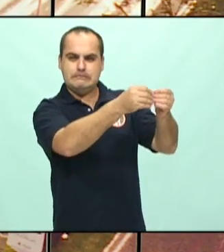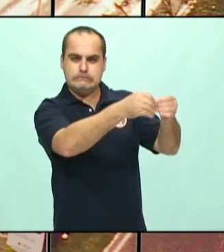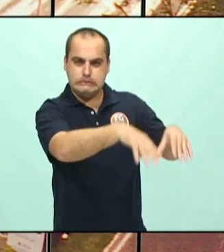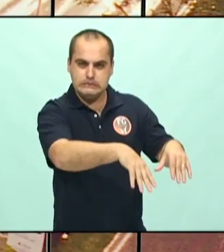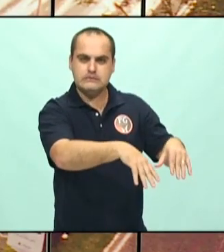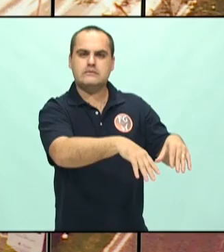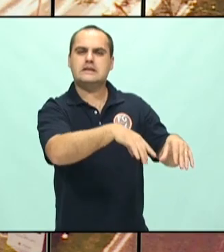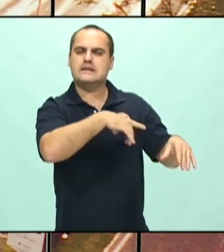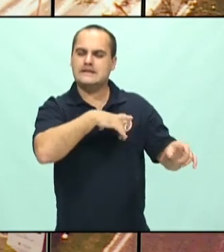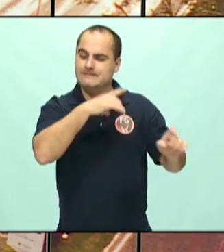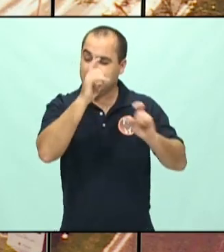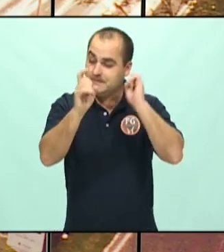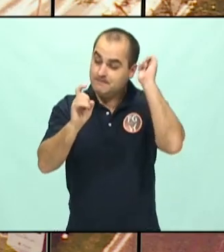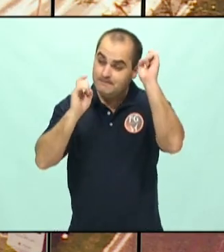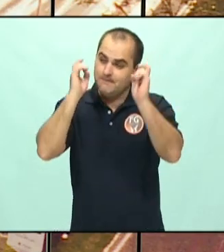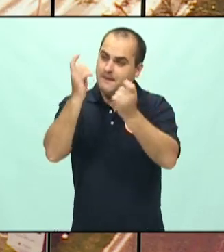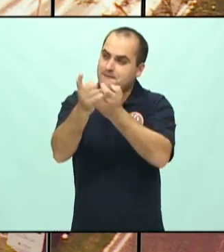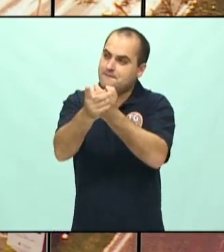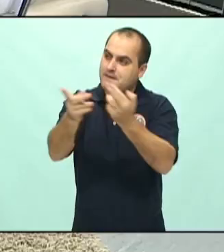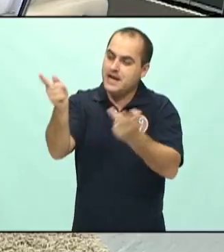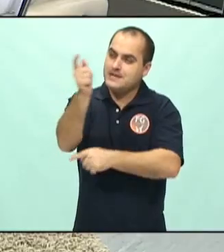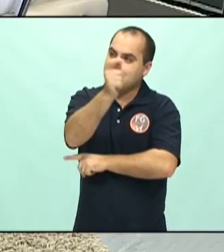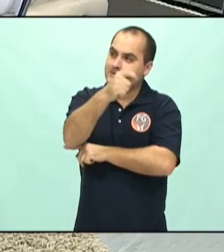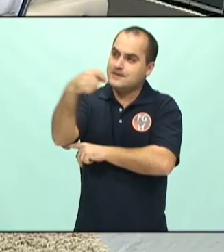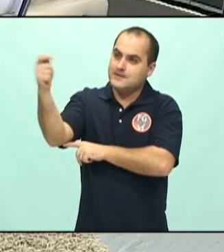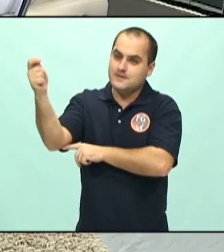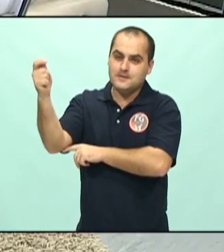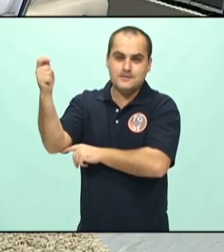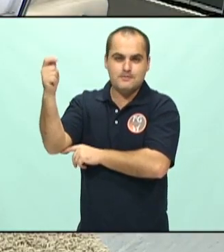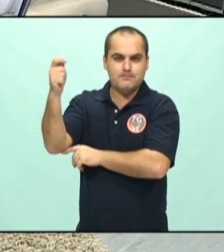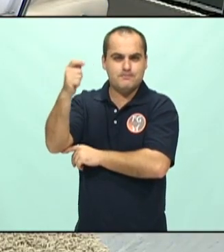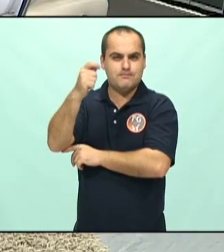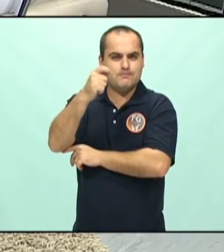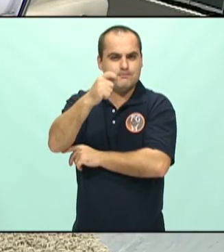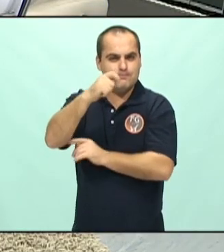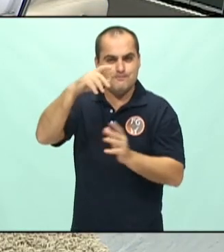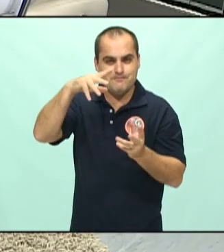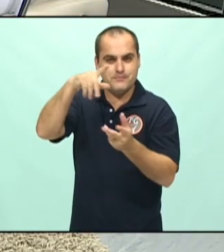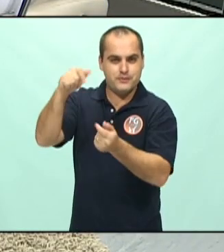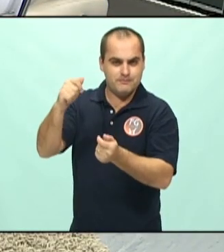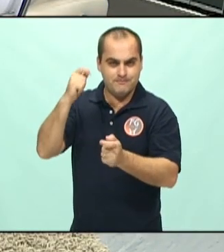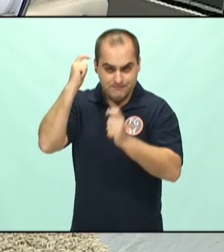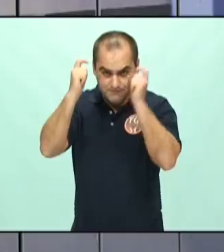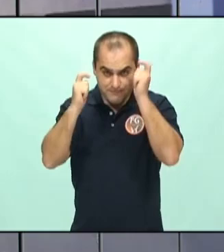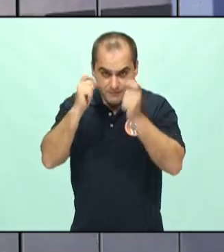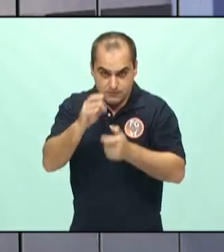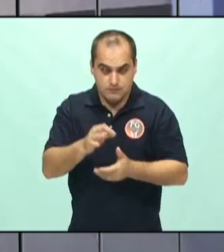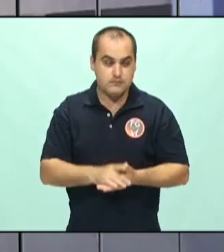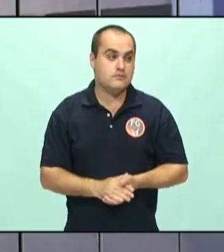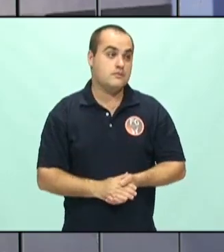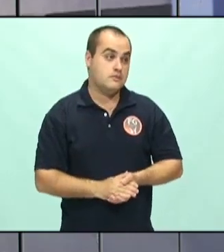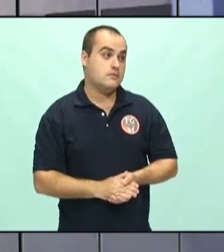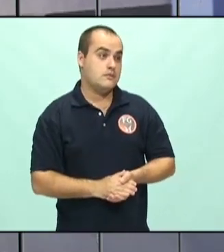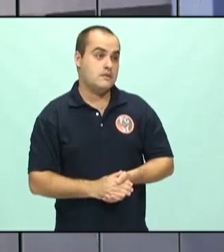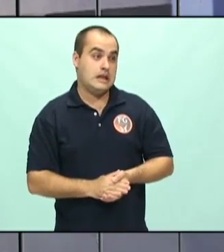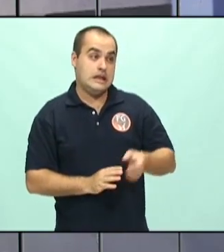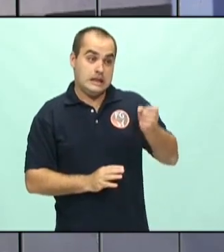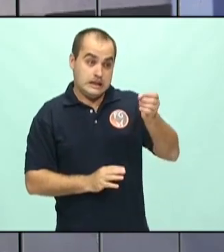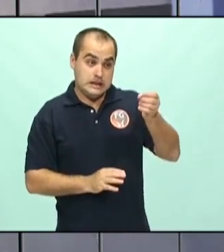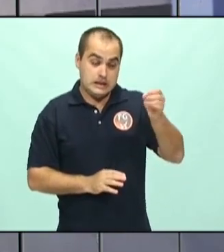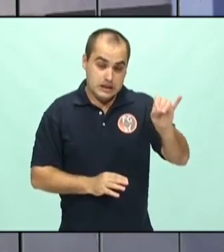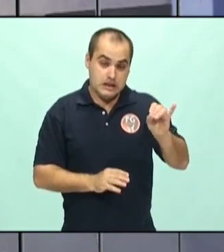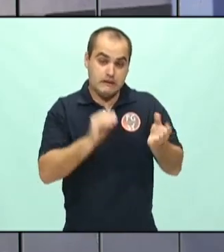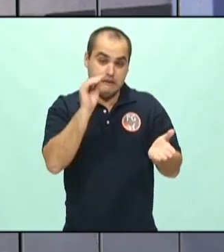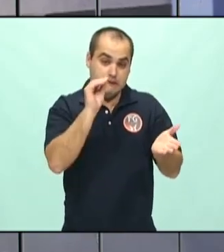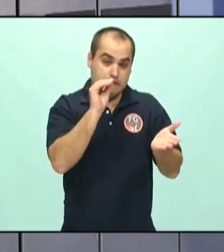grande e várias associações internacionais é um inseto se faltar esse inseto em quatro anos eu